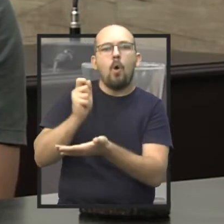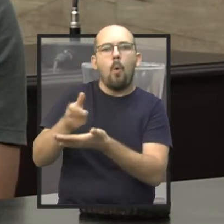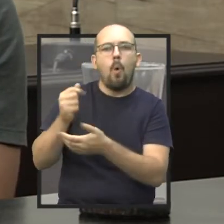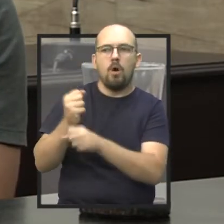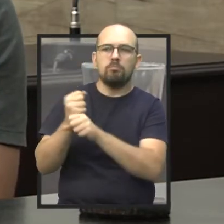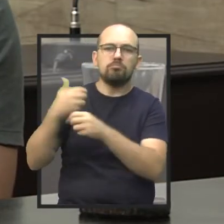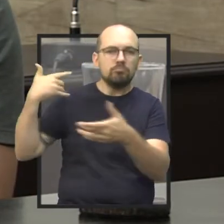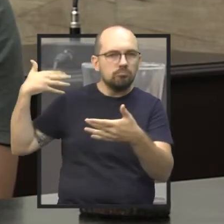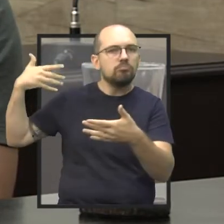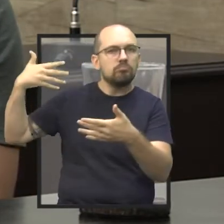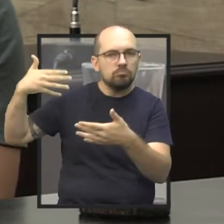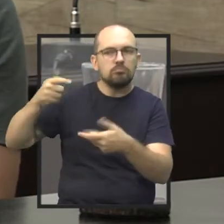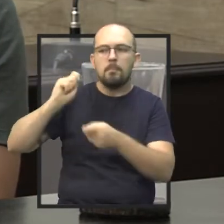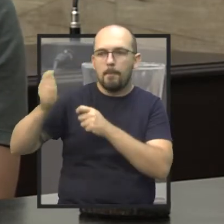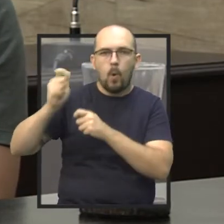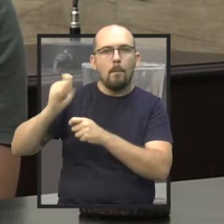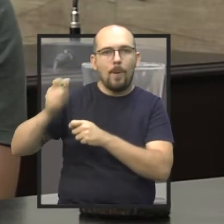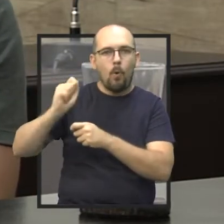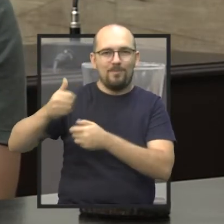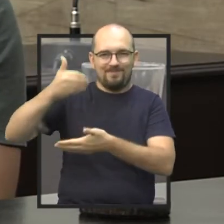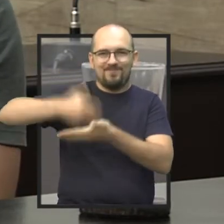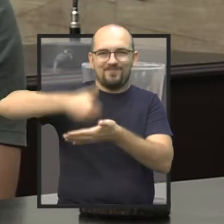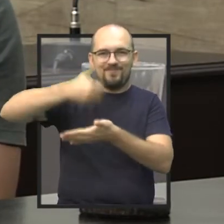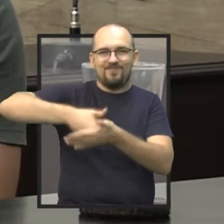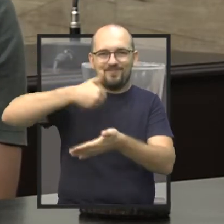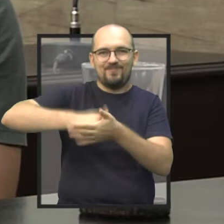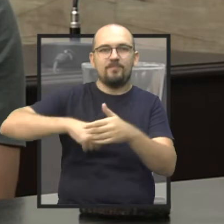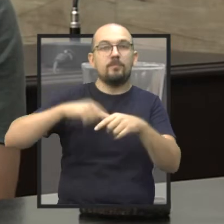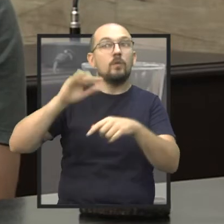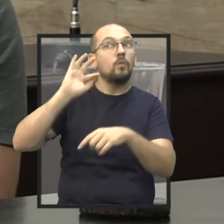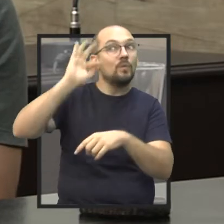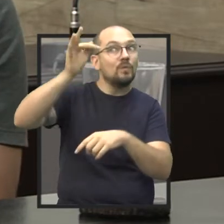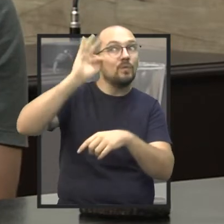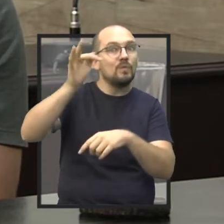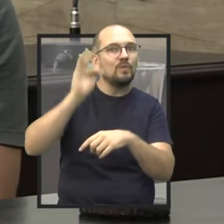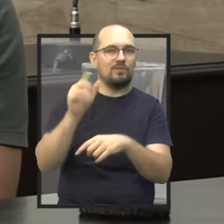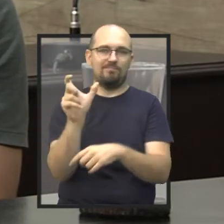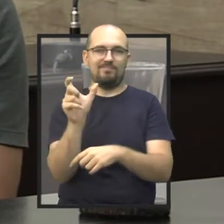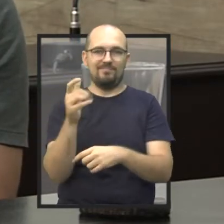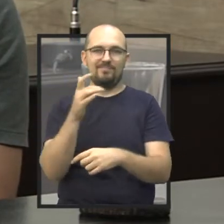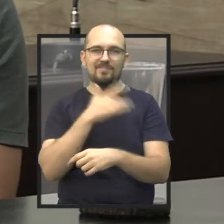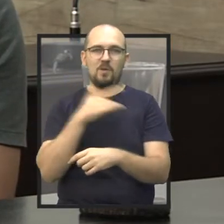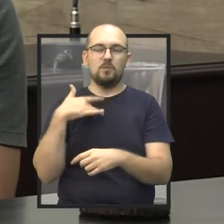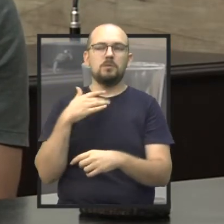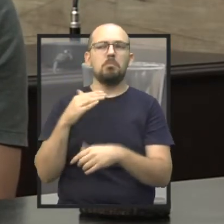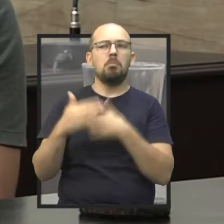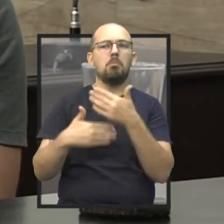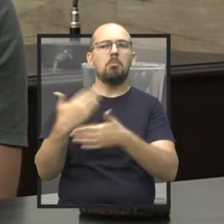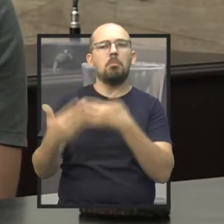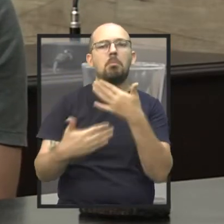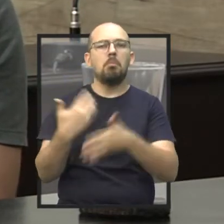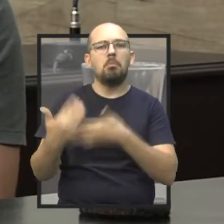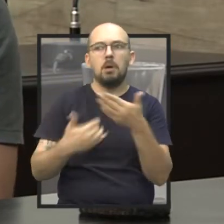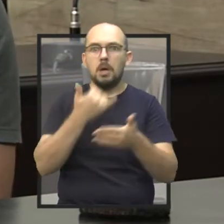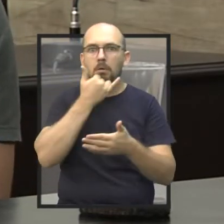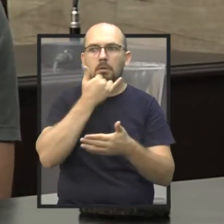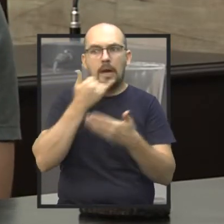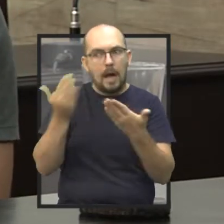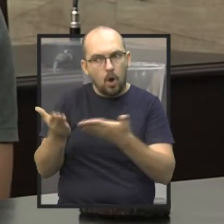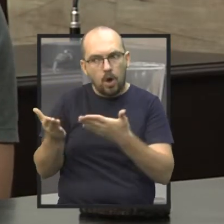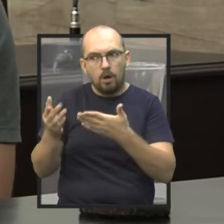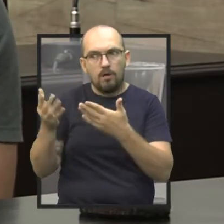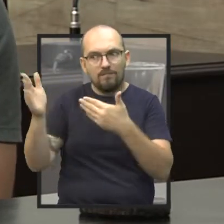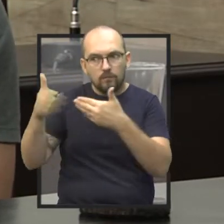tempo essa arrecadação para ter esse tipo de serviço, só que se a ideia fosse diminuir e controlar isso, então que se